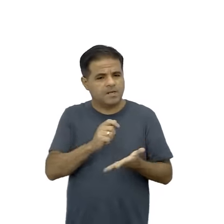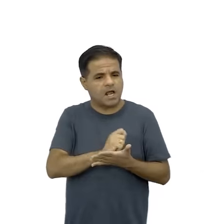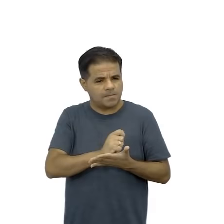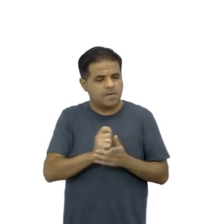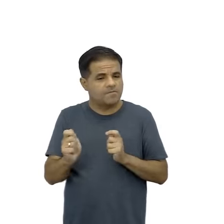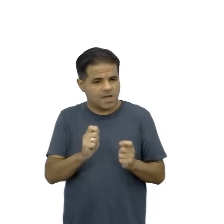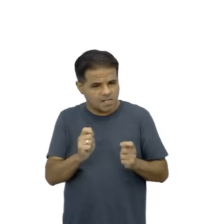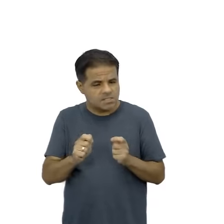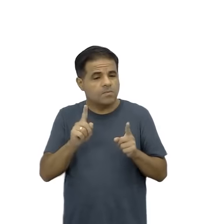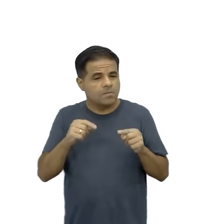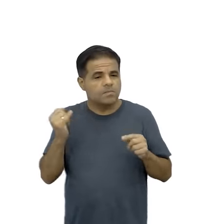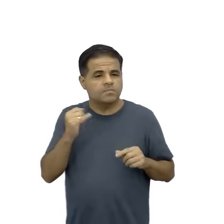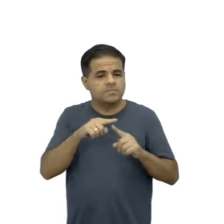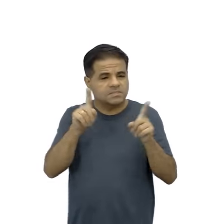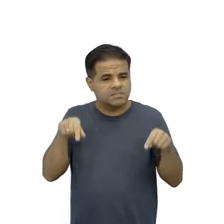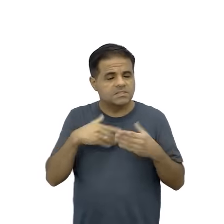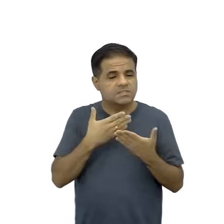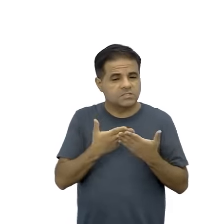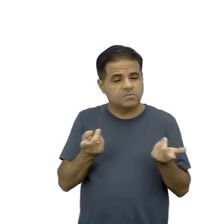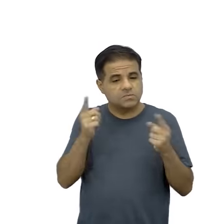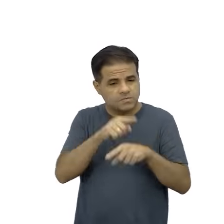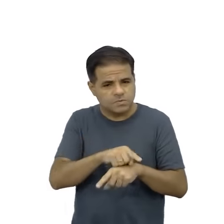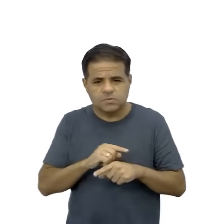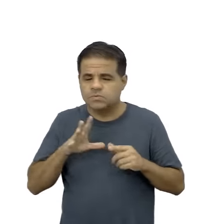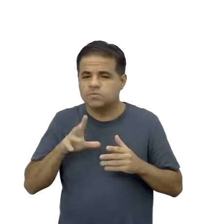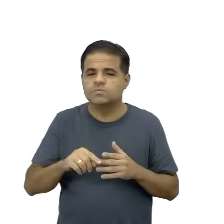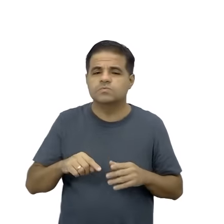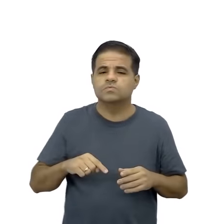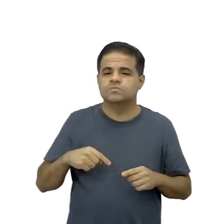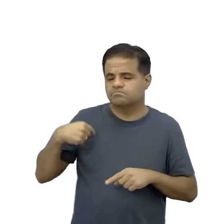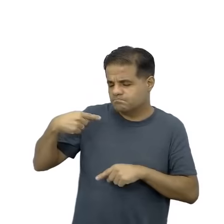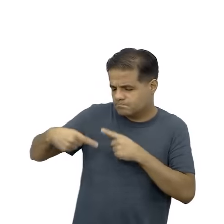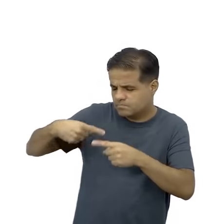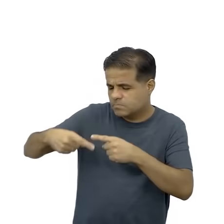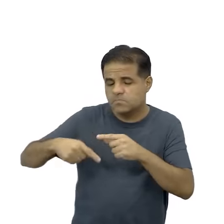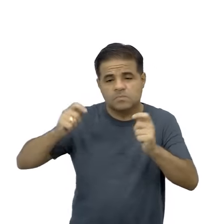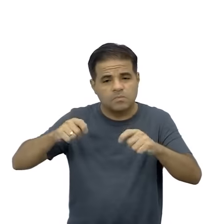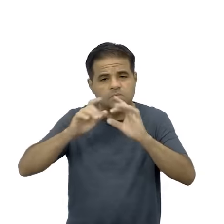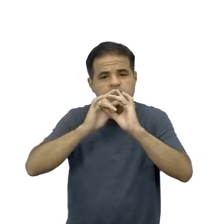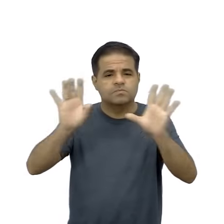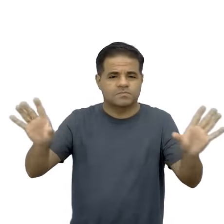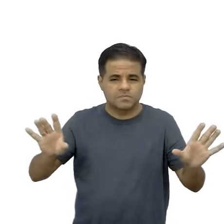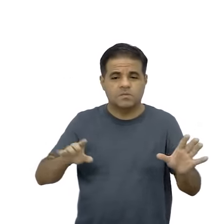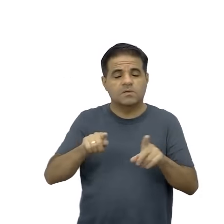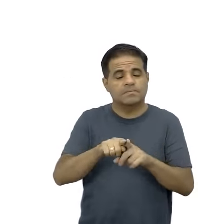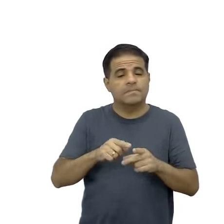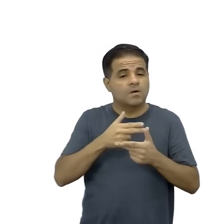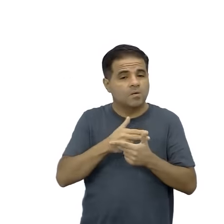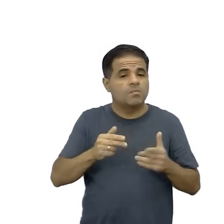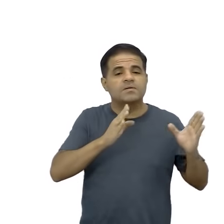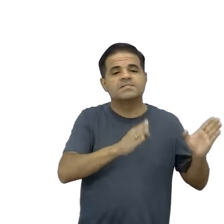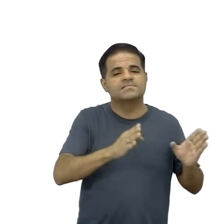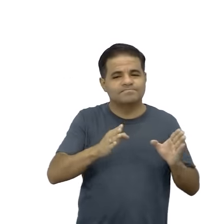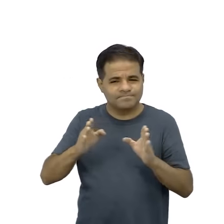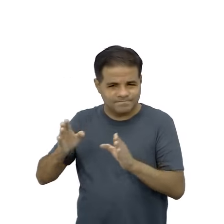também é muito importante, sala de aula invertida. Então, rotação por estações, eu posso disponibilizar em algumas